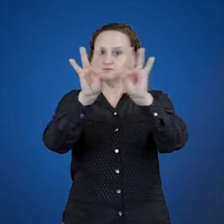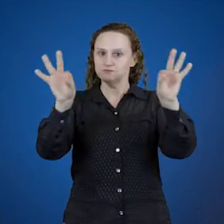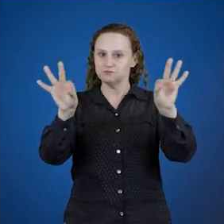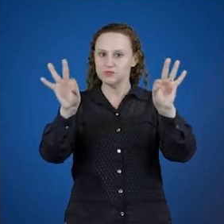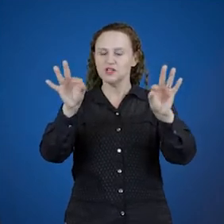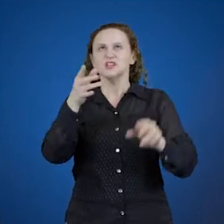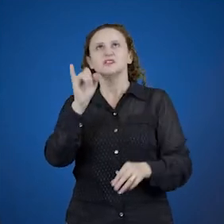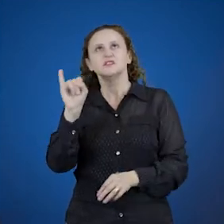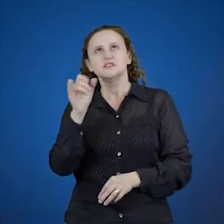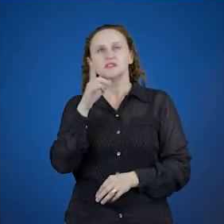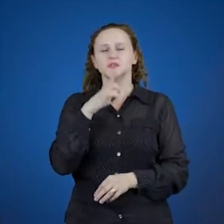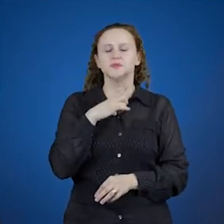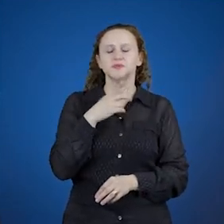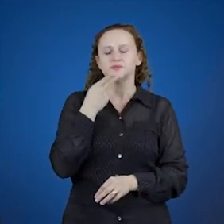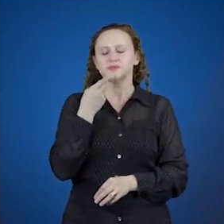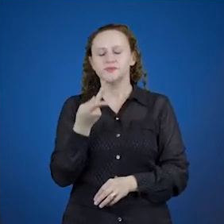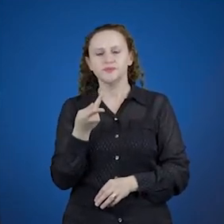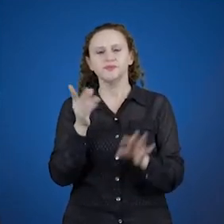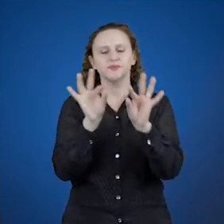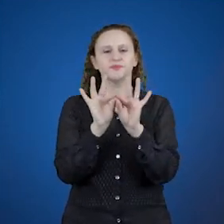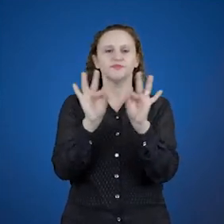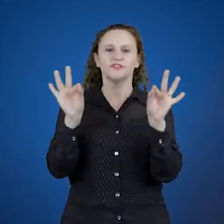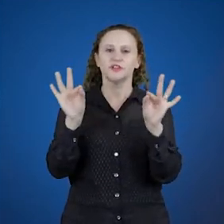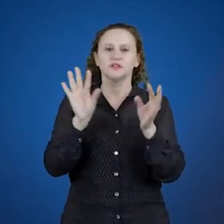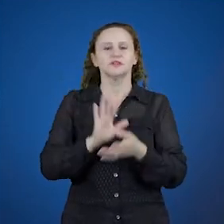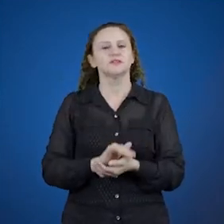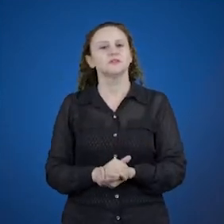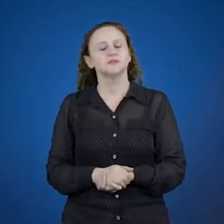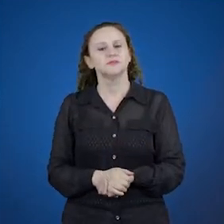se eu digo na frase